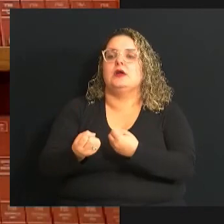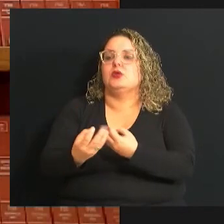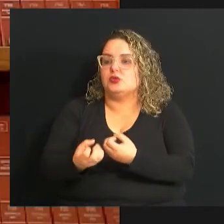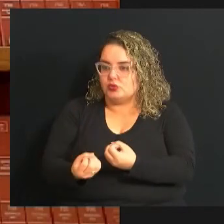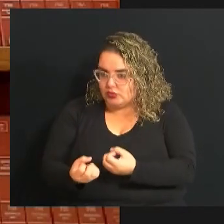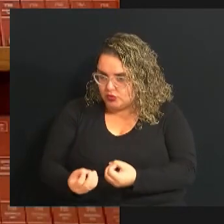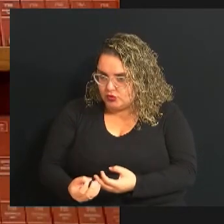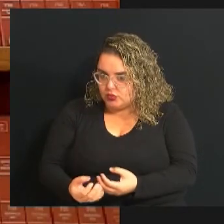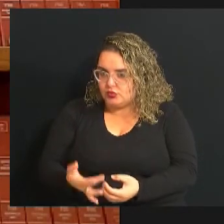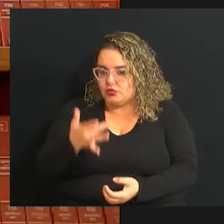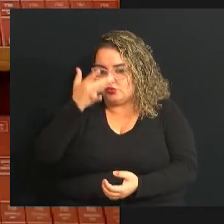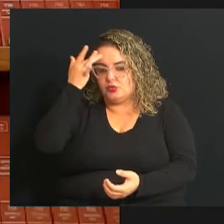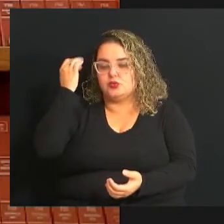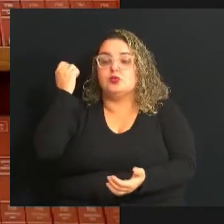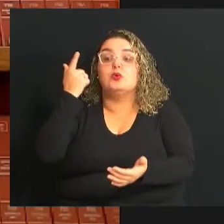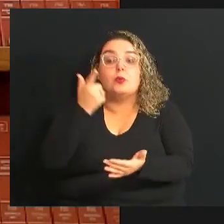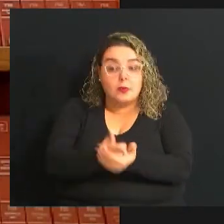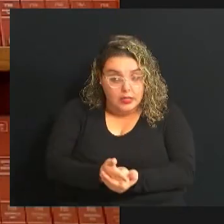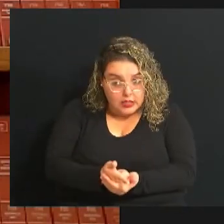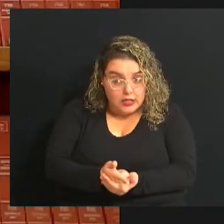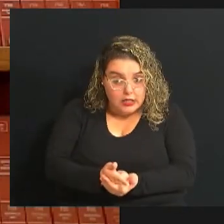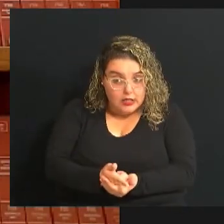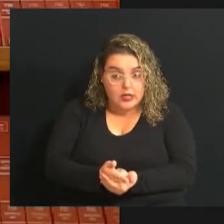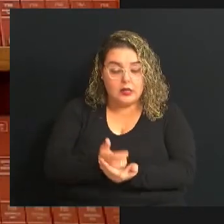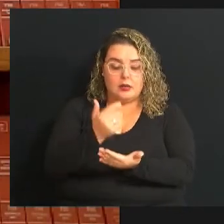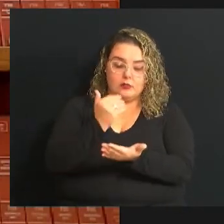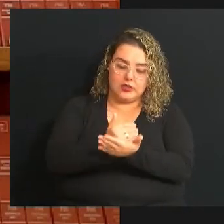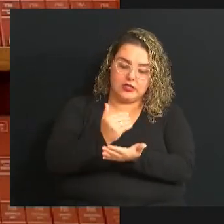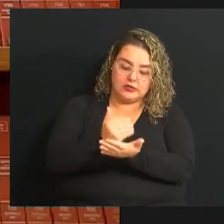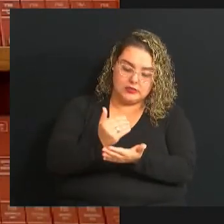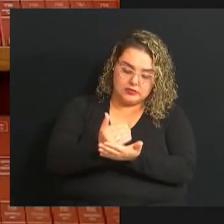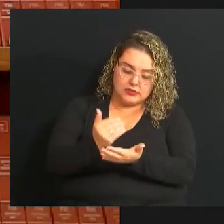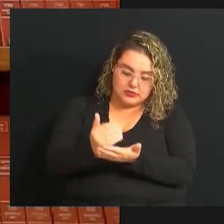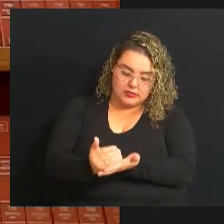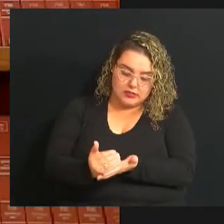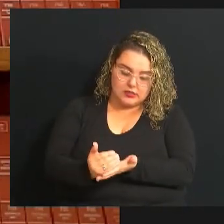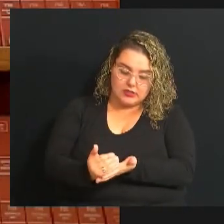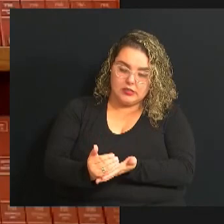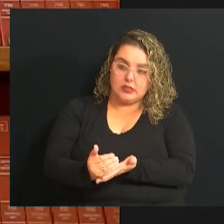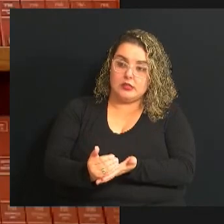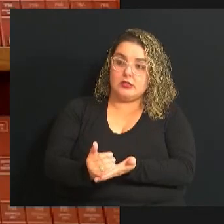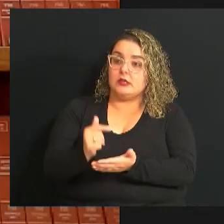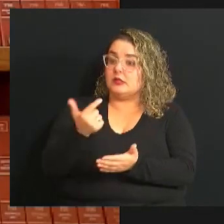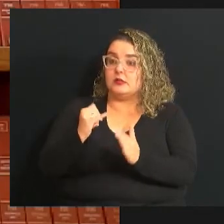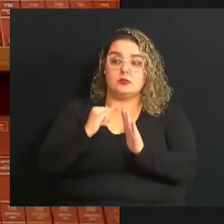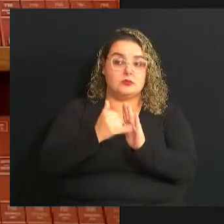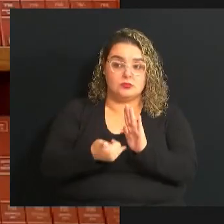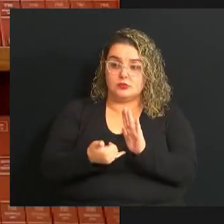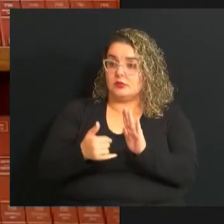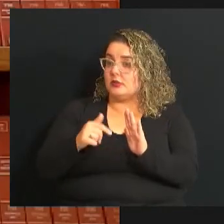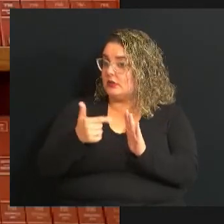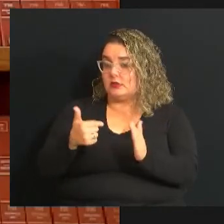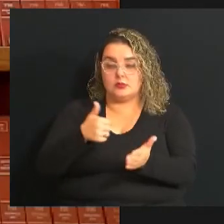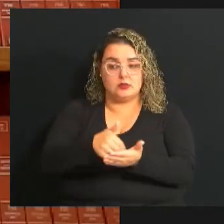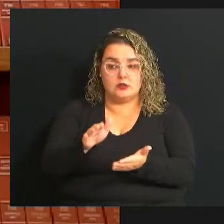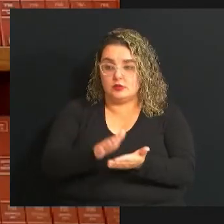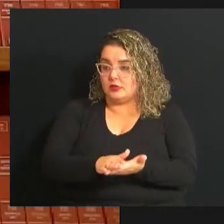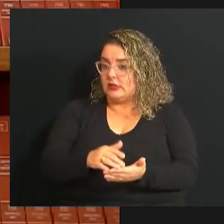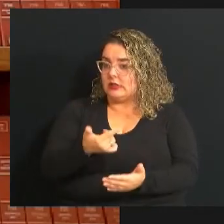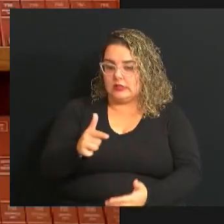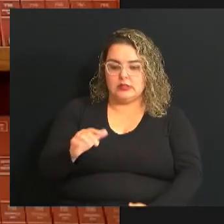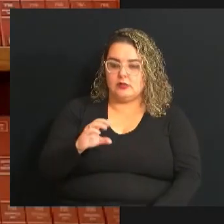uma retaguarda para atender as necessidades de internação de pacientes com Covid-19. A unidade da rede Mário